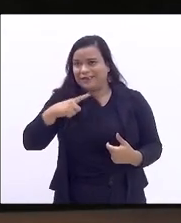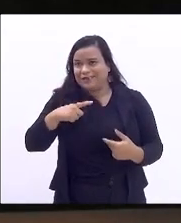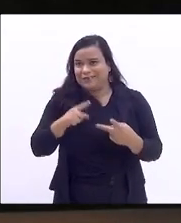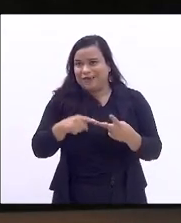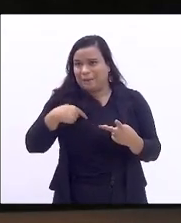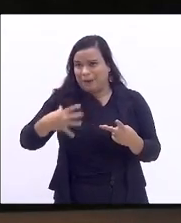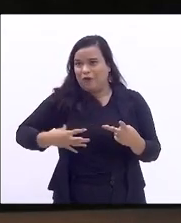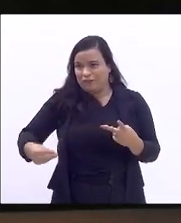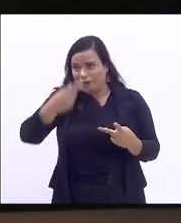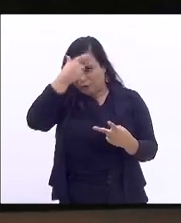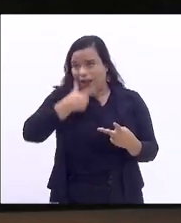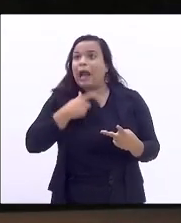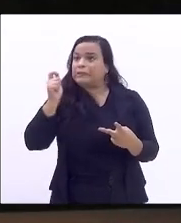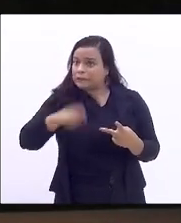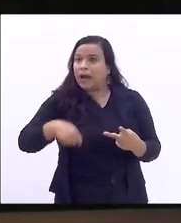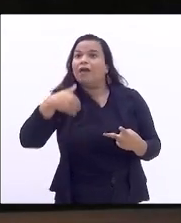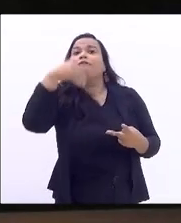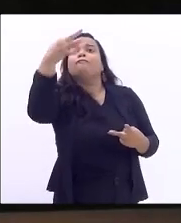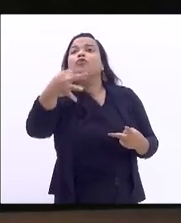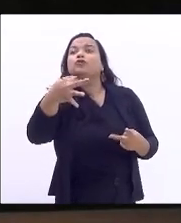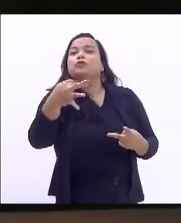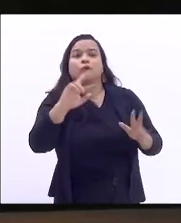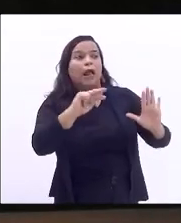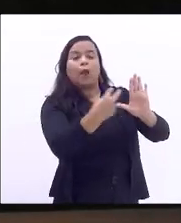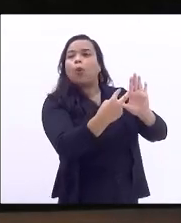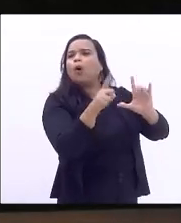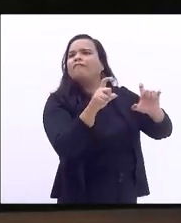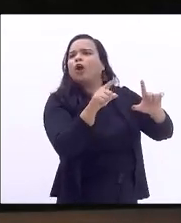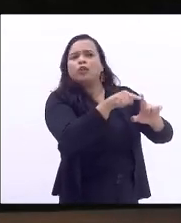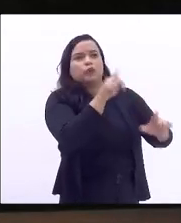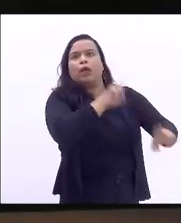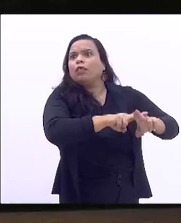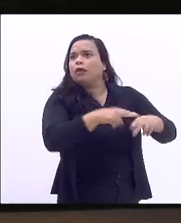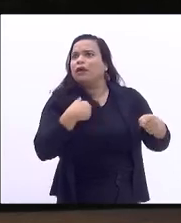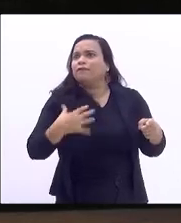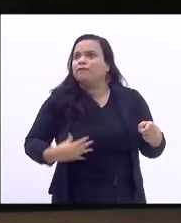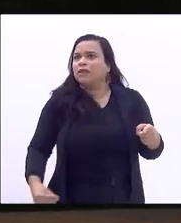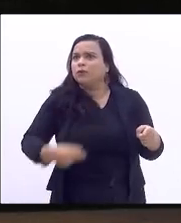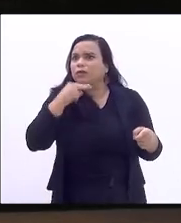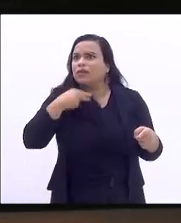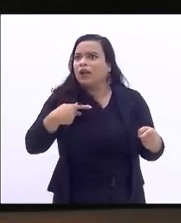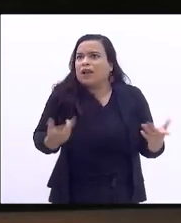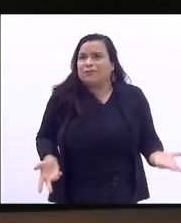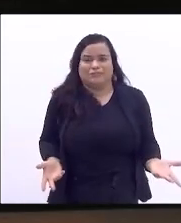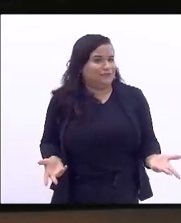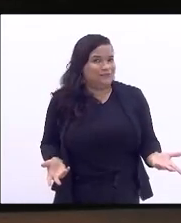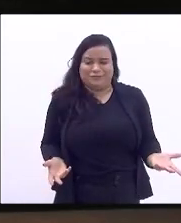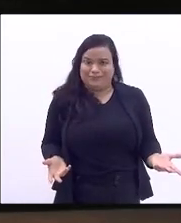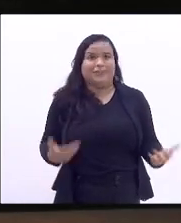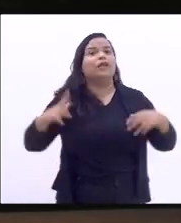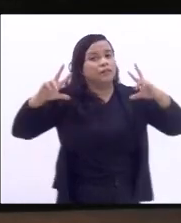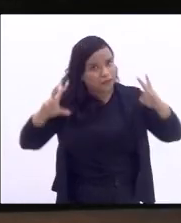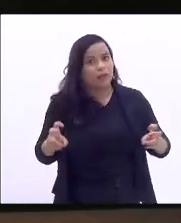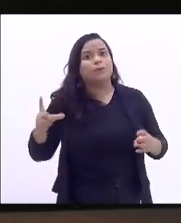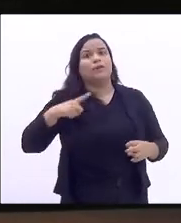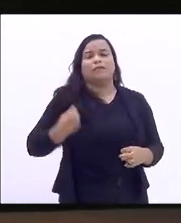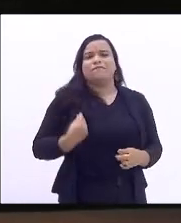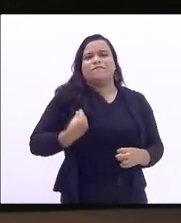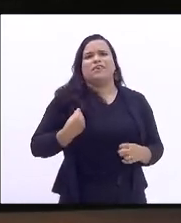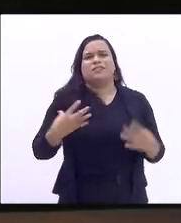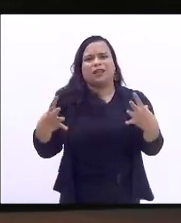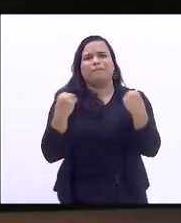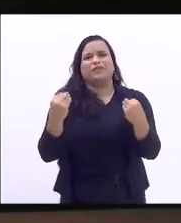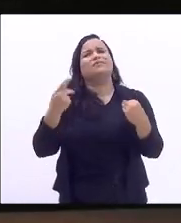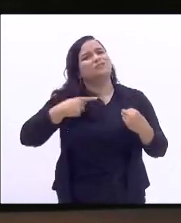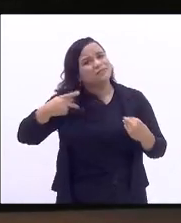de quem pode ser reconhecido a qualquer momento então o tema aqui para nós atravessa nossa existência